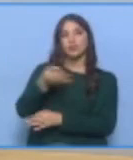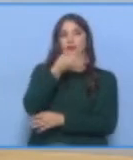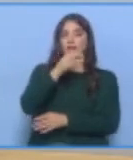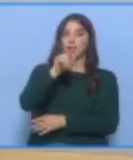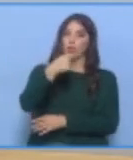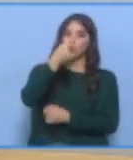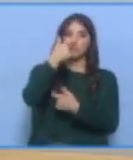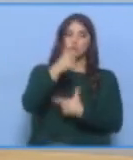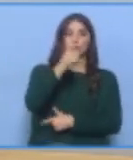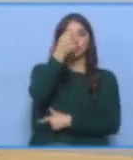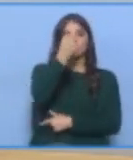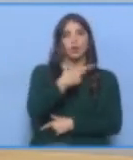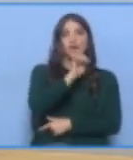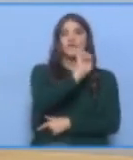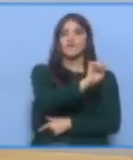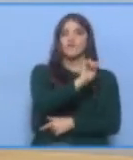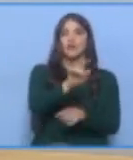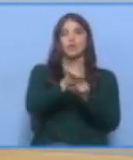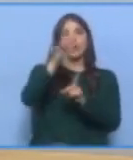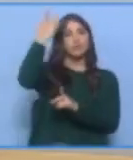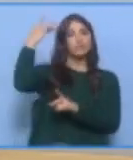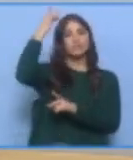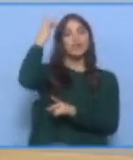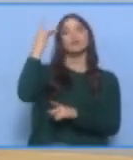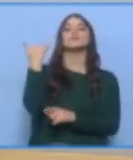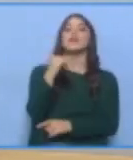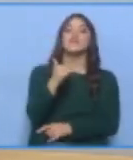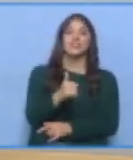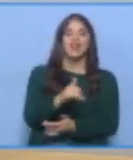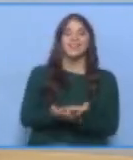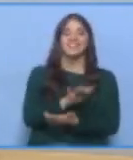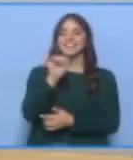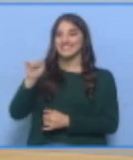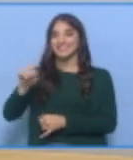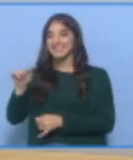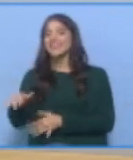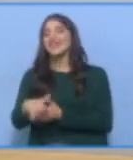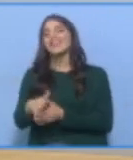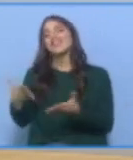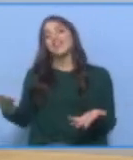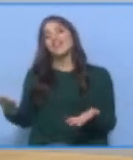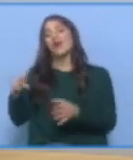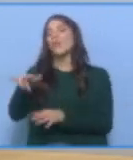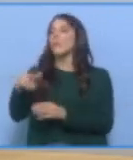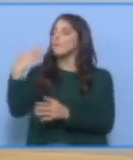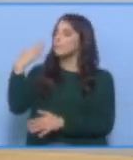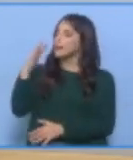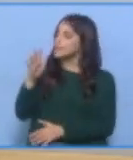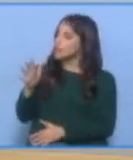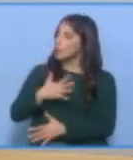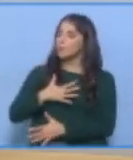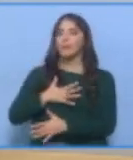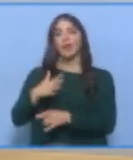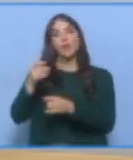fama de santidade. O santo surfista, não é? Exatamente, o Guido Schäfer. E então pareceu-me uma ótima história para dar a